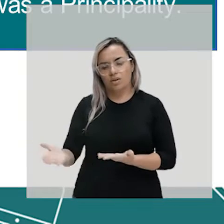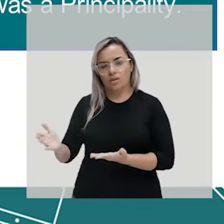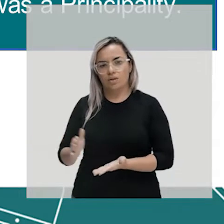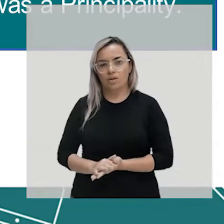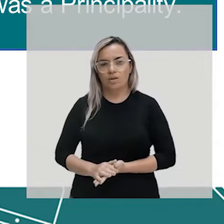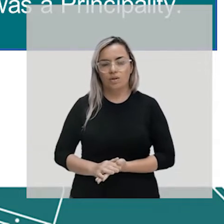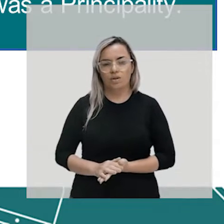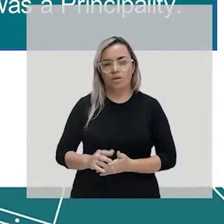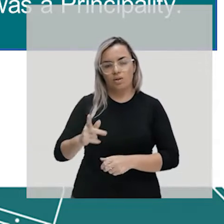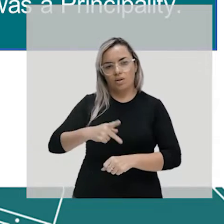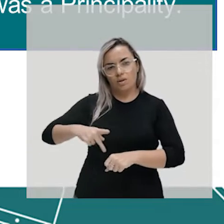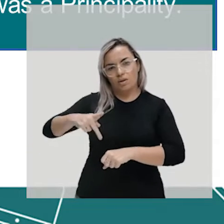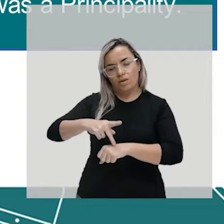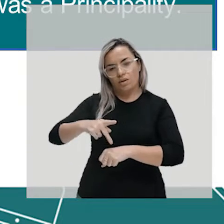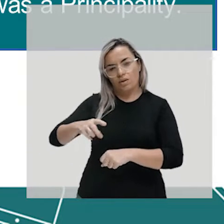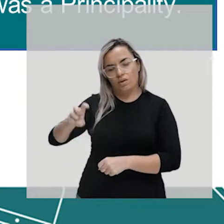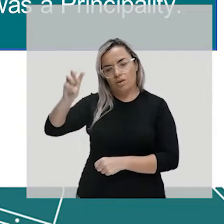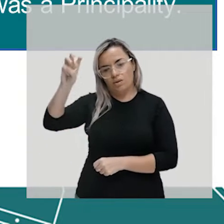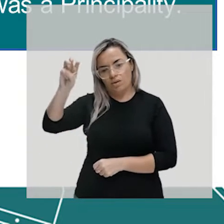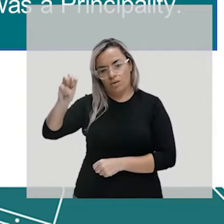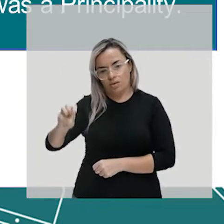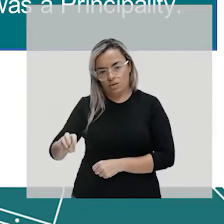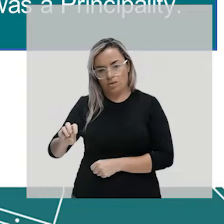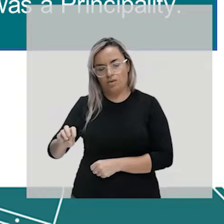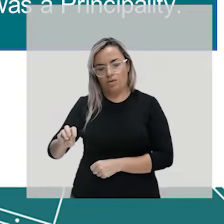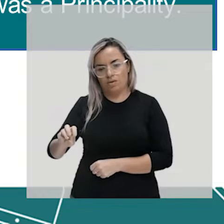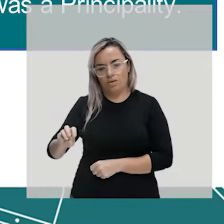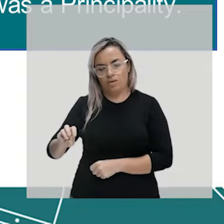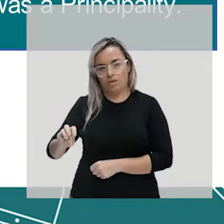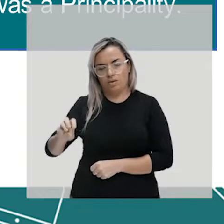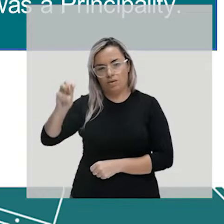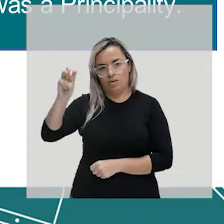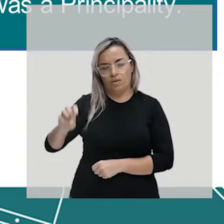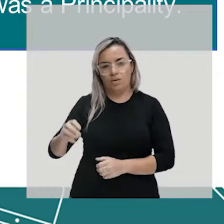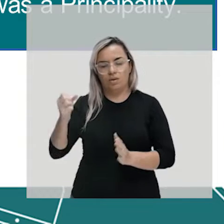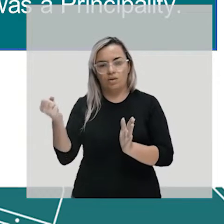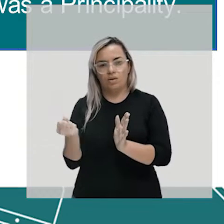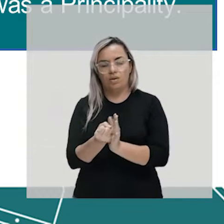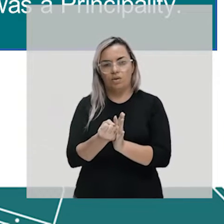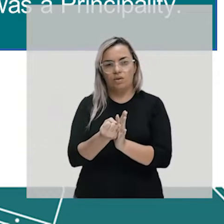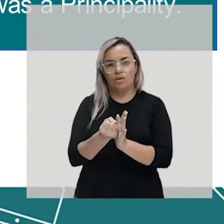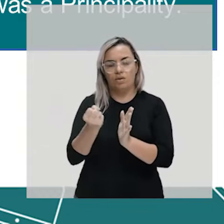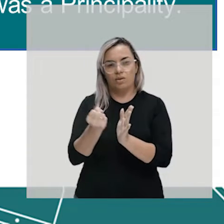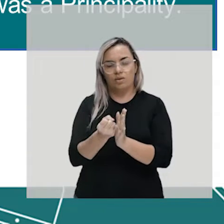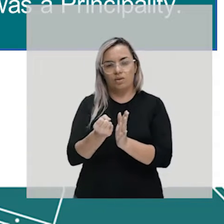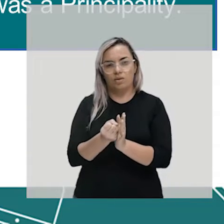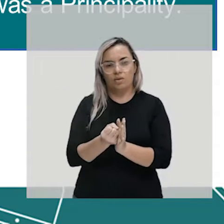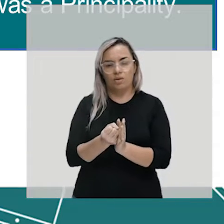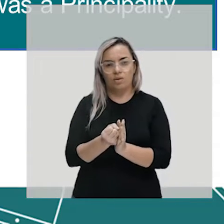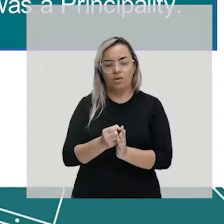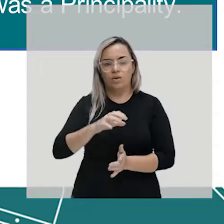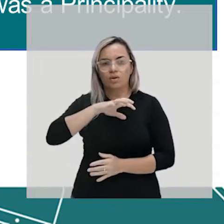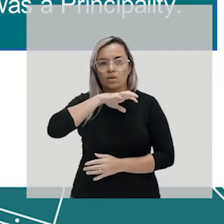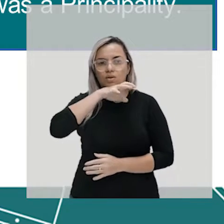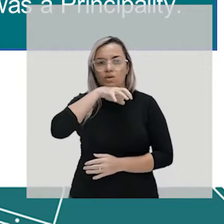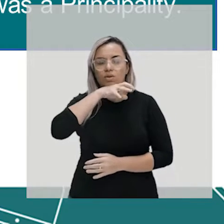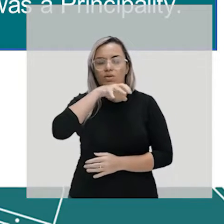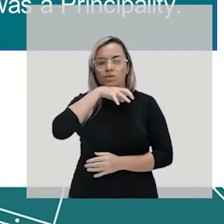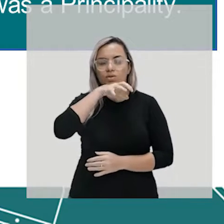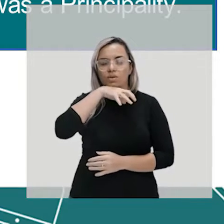País de Gales que tem como Bandeira um símbolo de um dragão ele não de um leão ele não